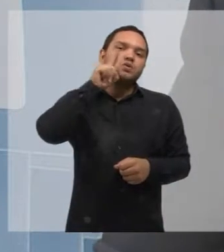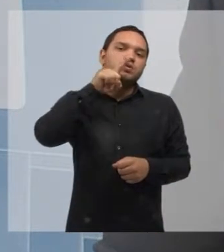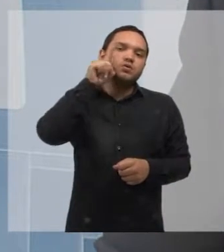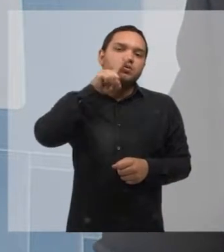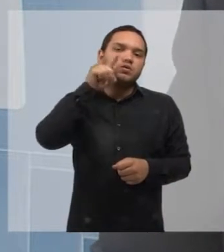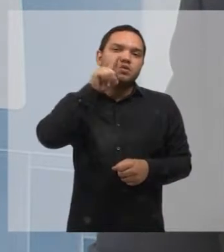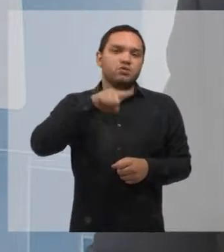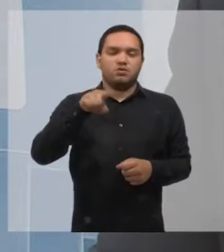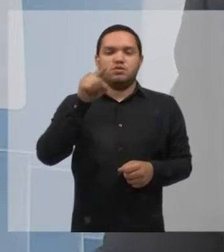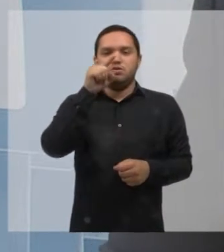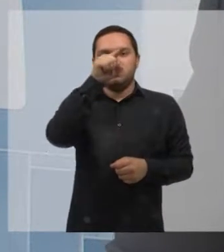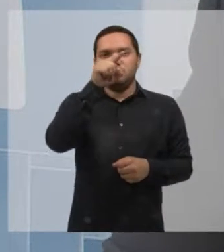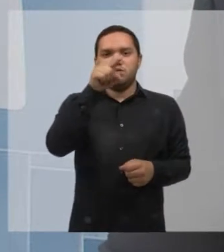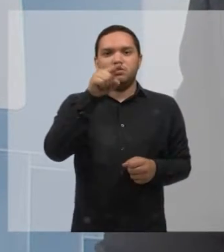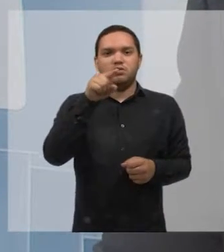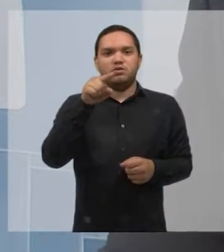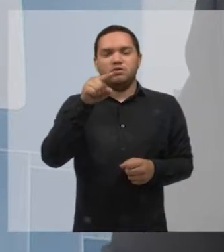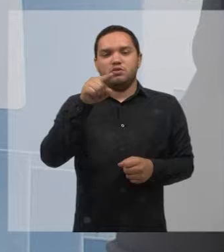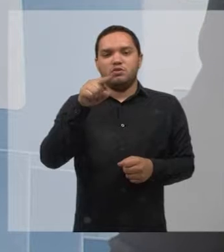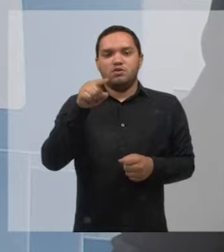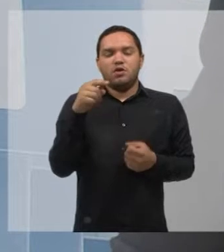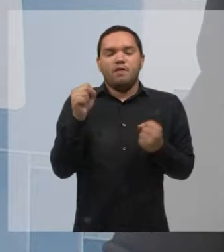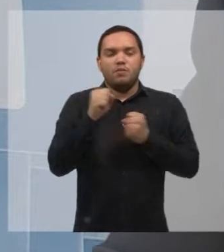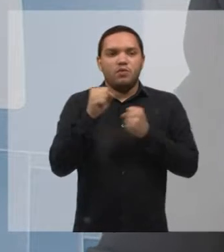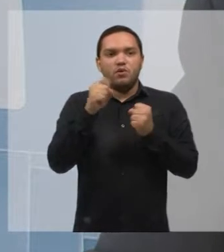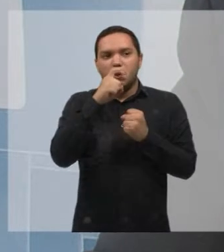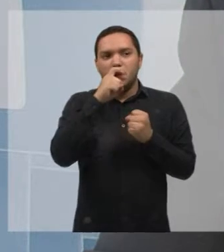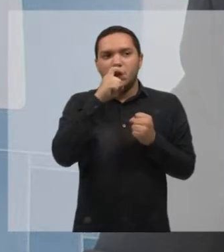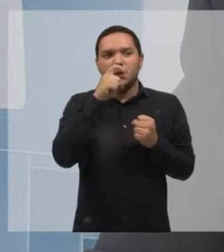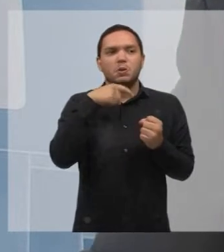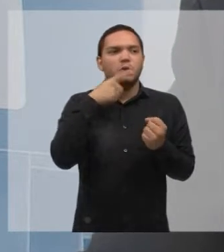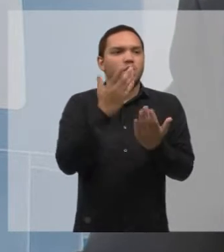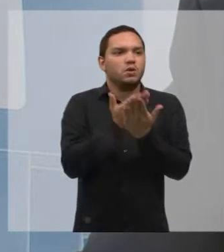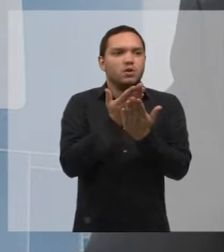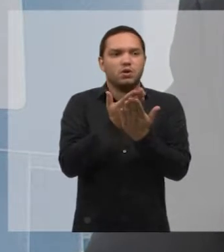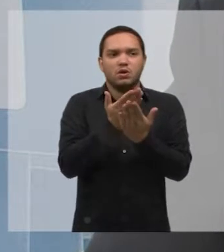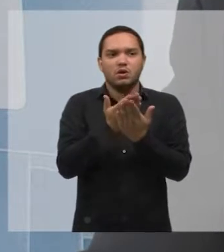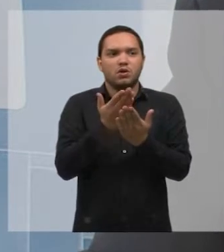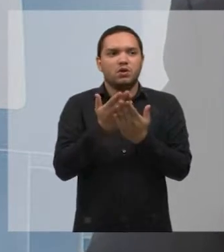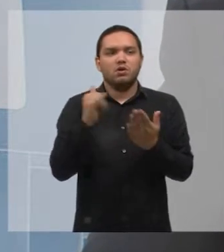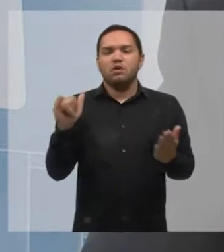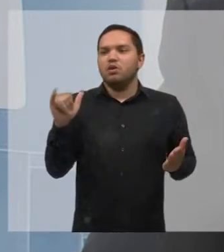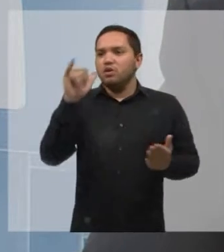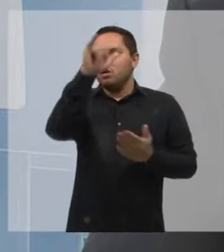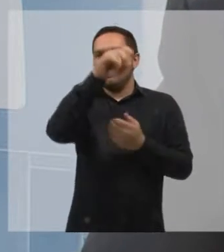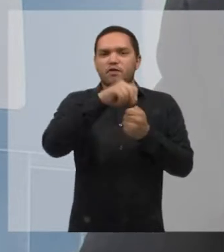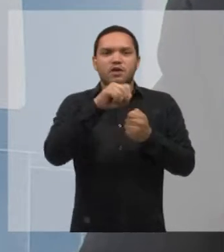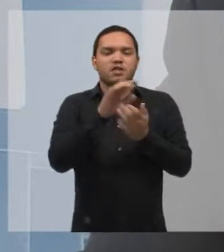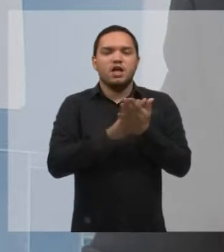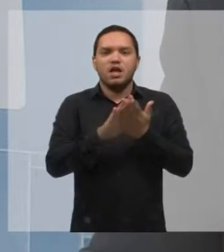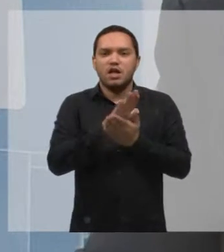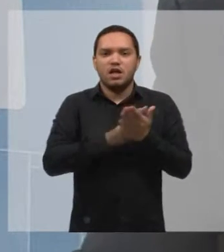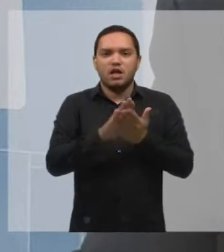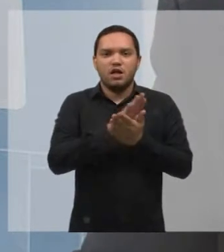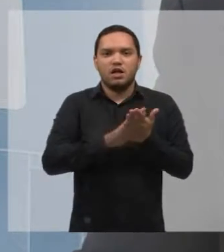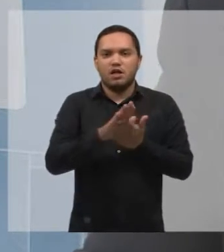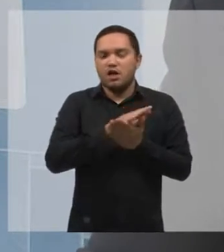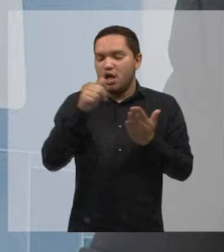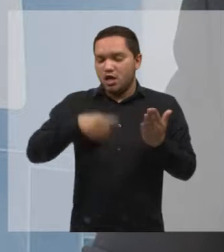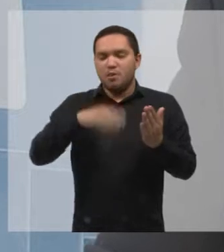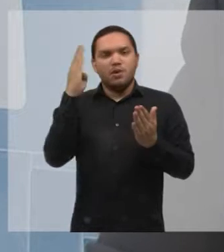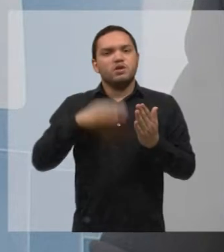negativo. Ninguém consegue sair da rua, ninguém consegue estudar, ninguém consegue pegar um avião, ninguém consegue fazer nada. Nós não temos nada disso